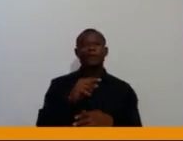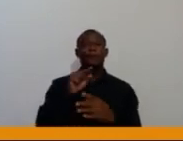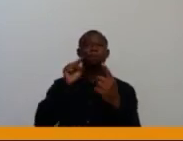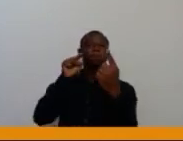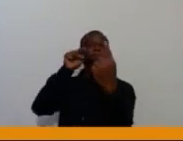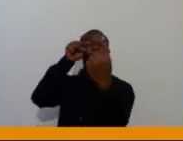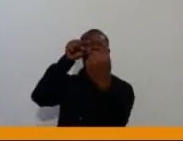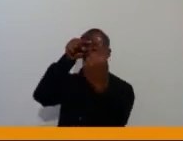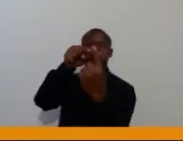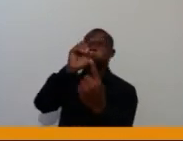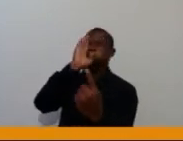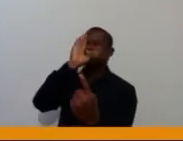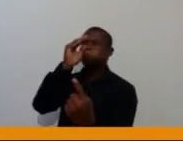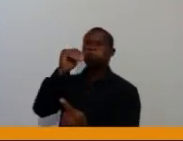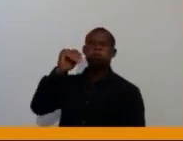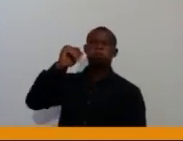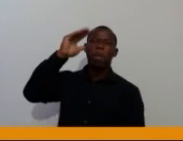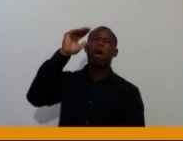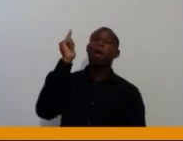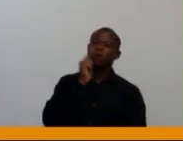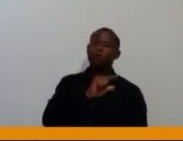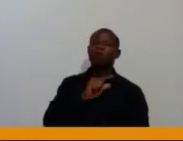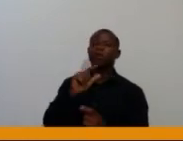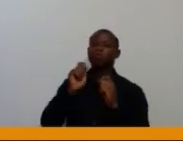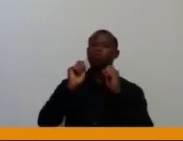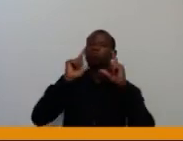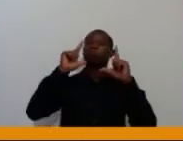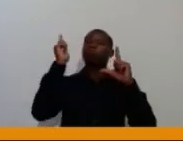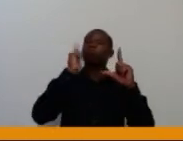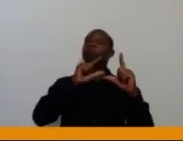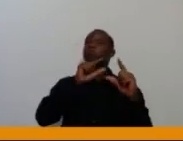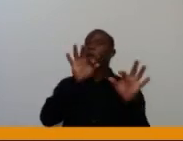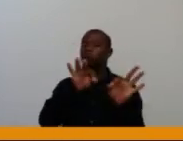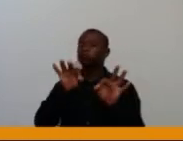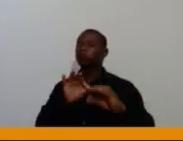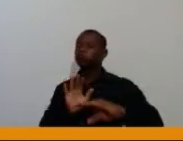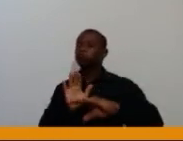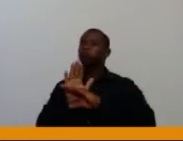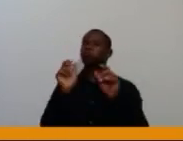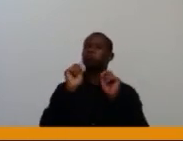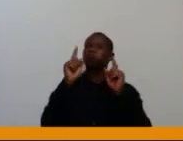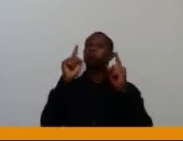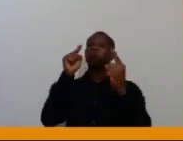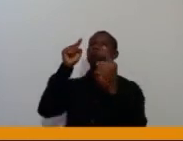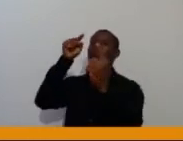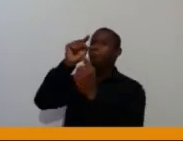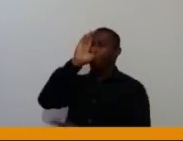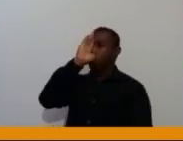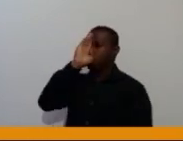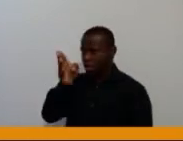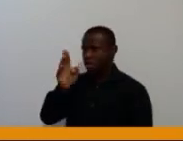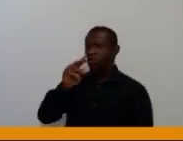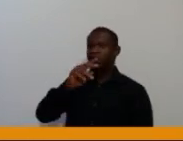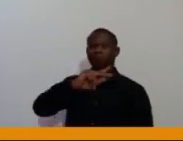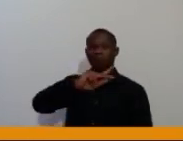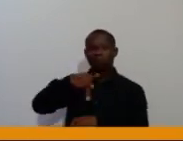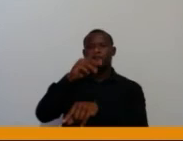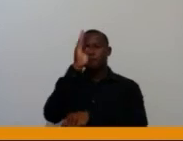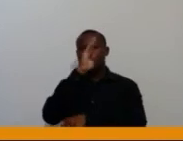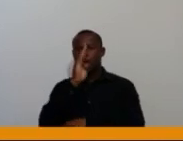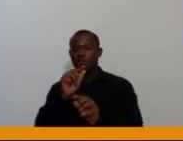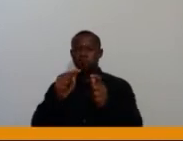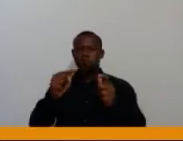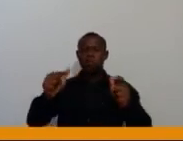atentos a tudo que precisa ser feito nesse nosso país tão grande e tão